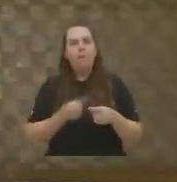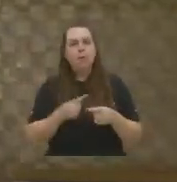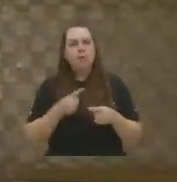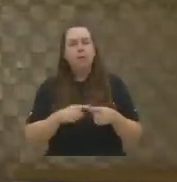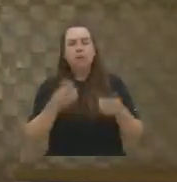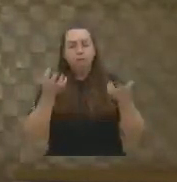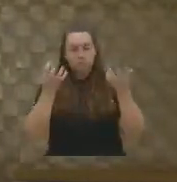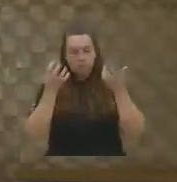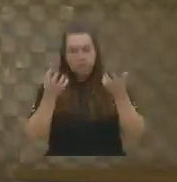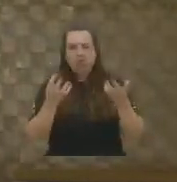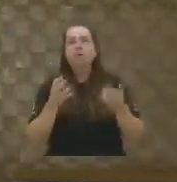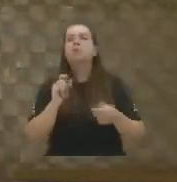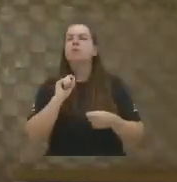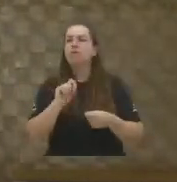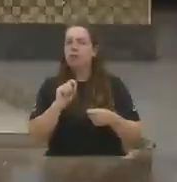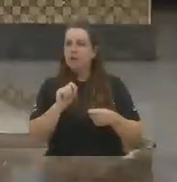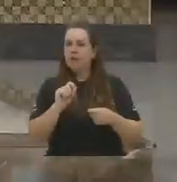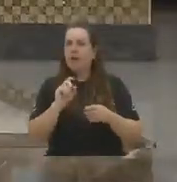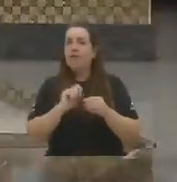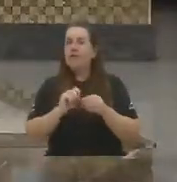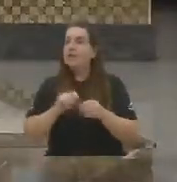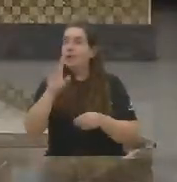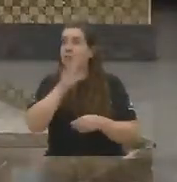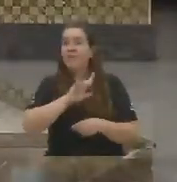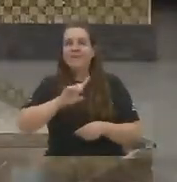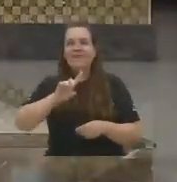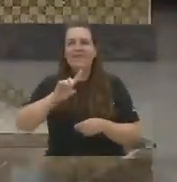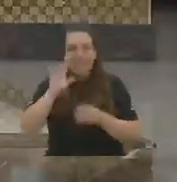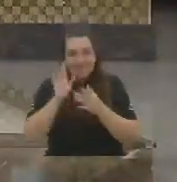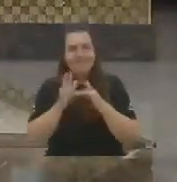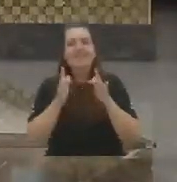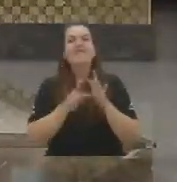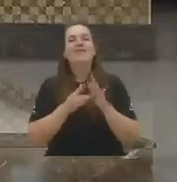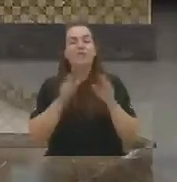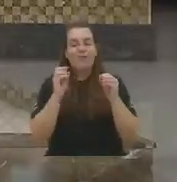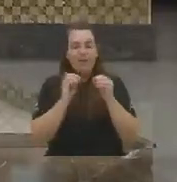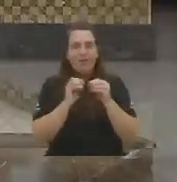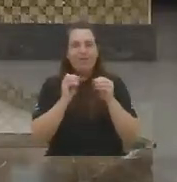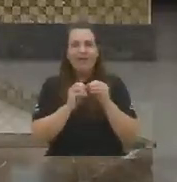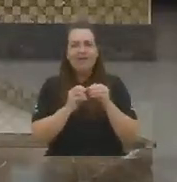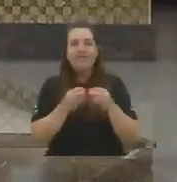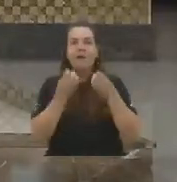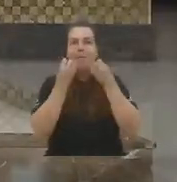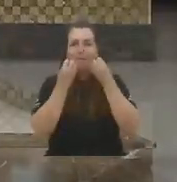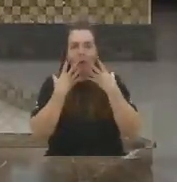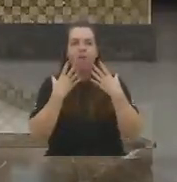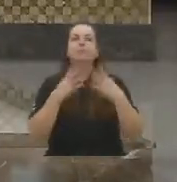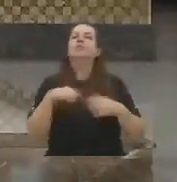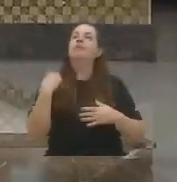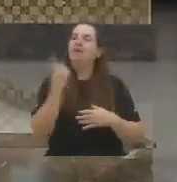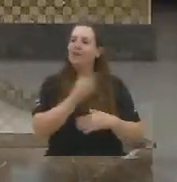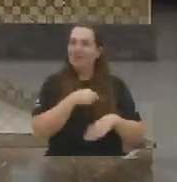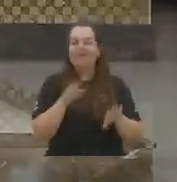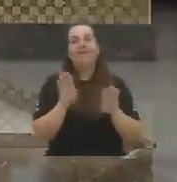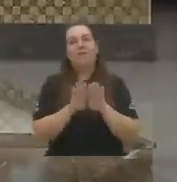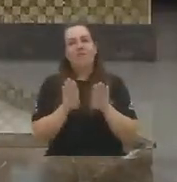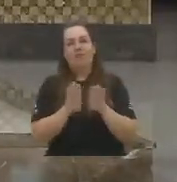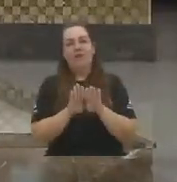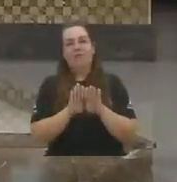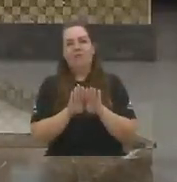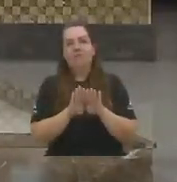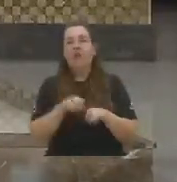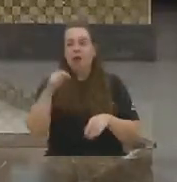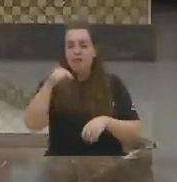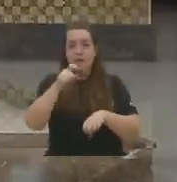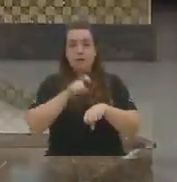realizar aquilo que Cristo nosso Salvador realizou de bom grado. Que também nós,